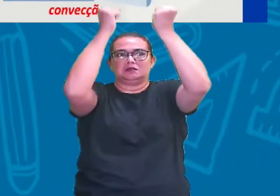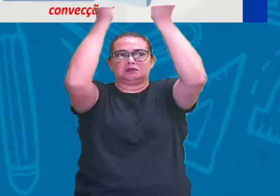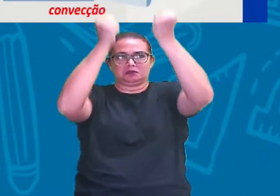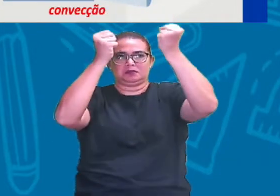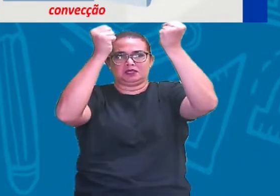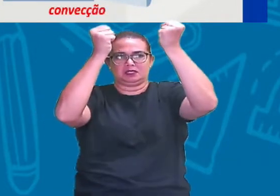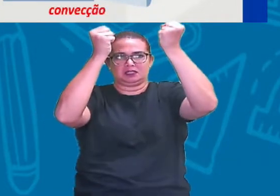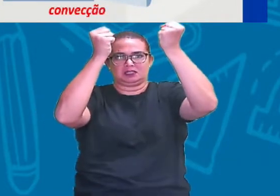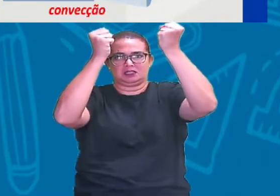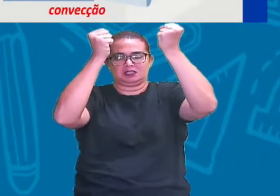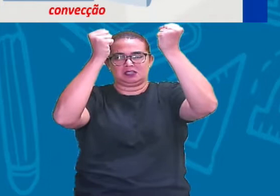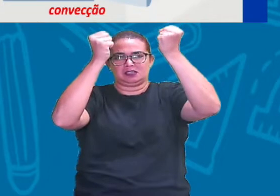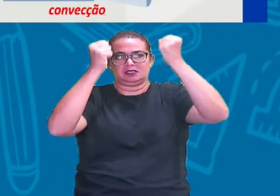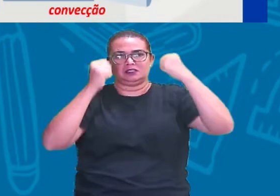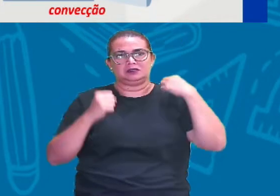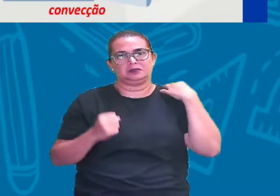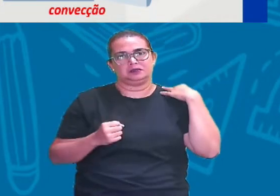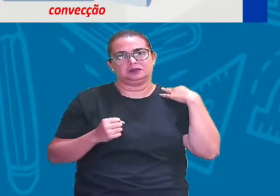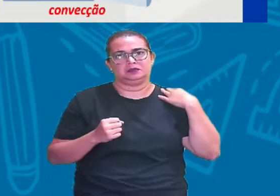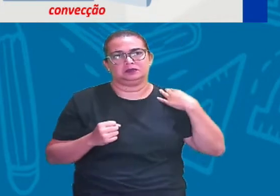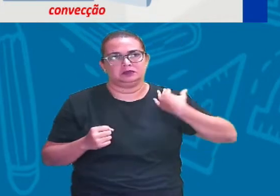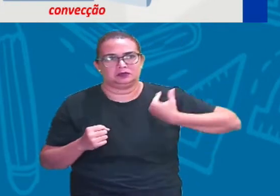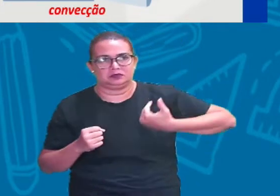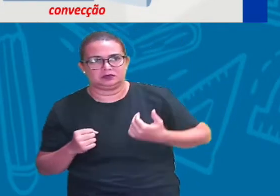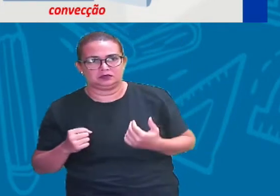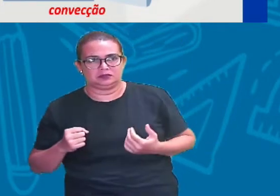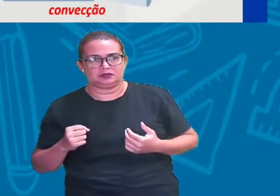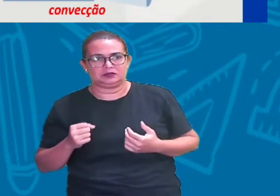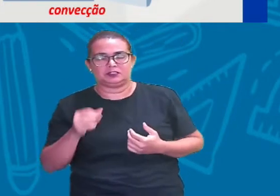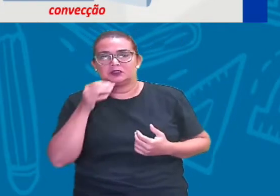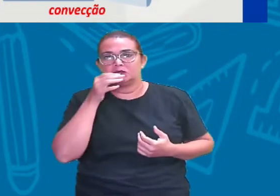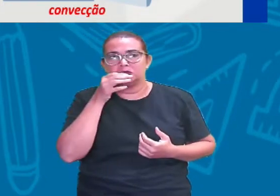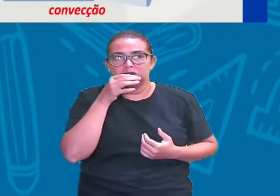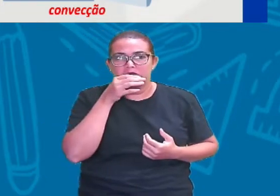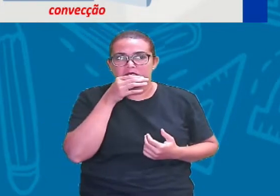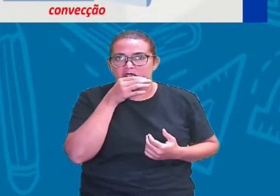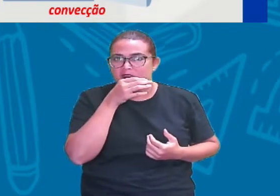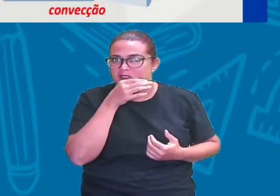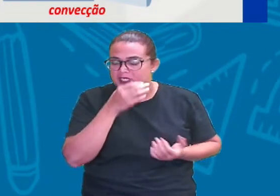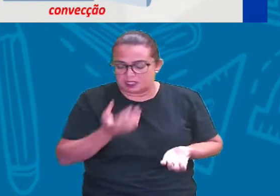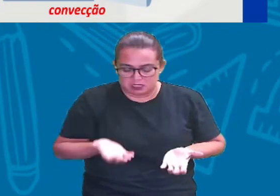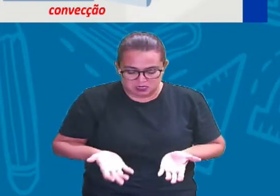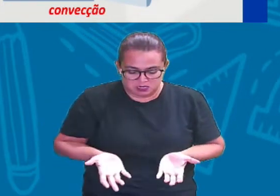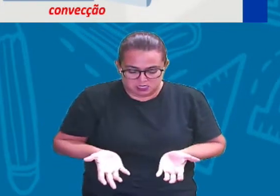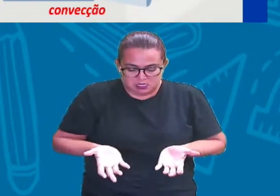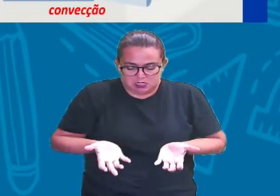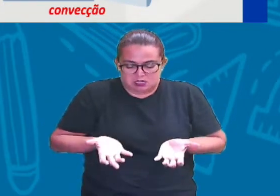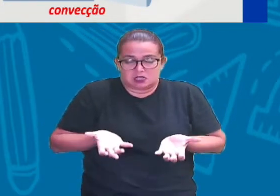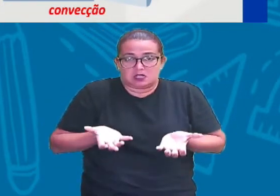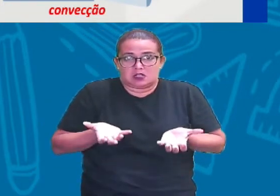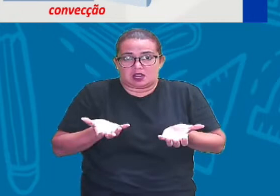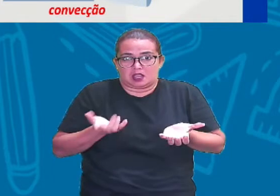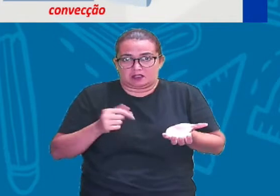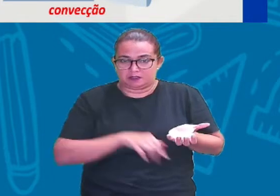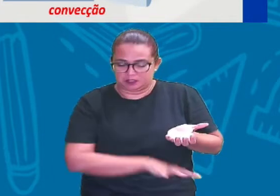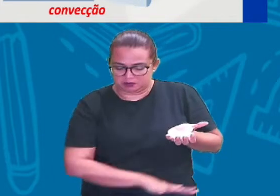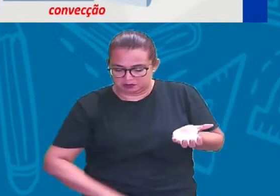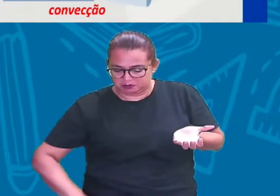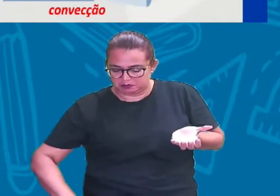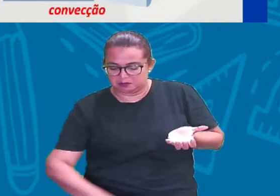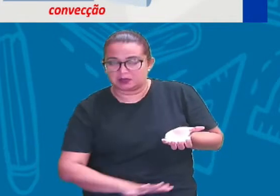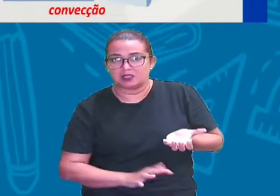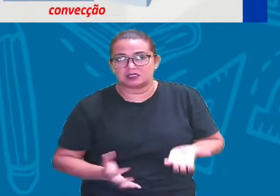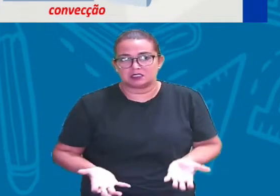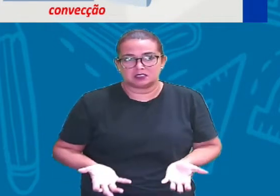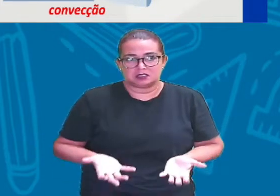mais denso, tá bom? O ar quente, ele é menos denso, ele é mais leve. Não é à toa que quando você vê